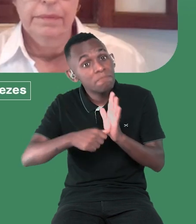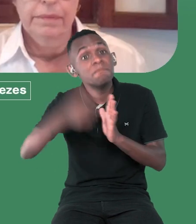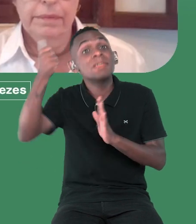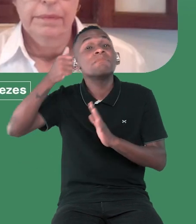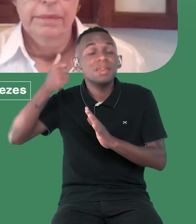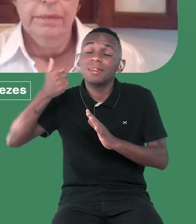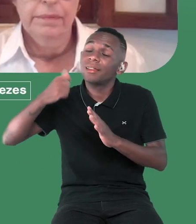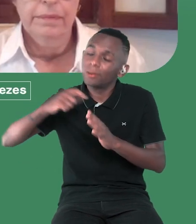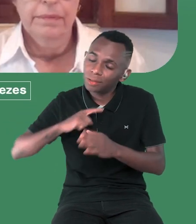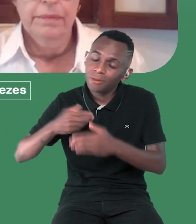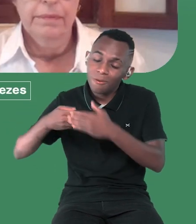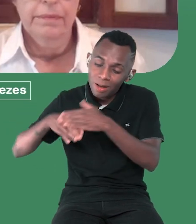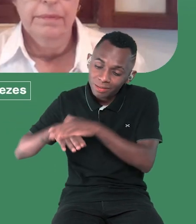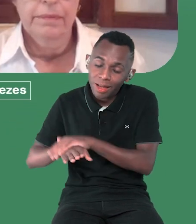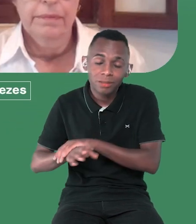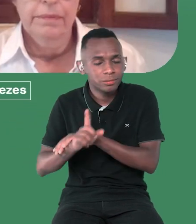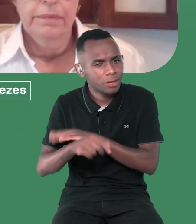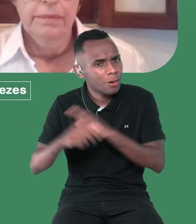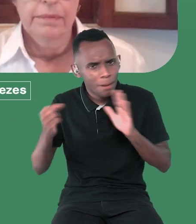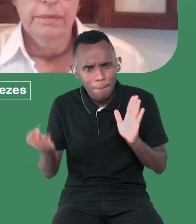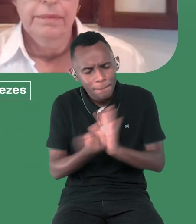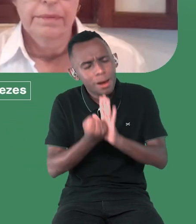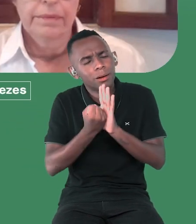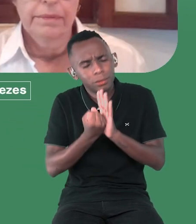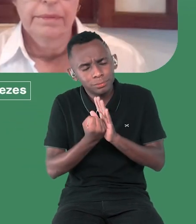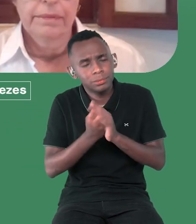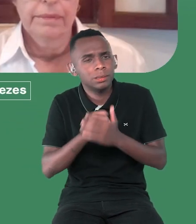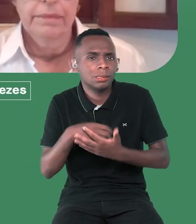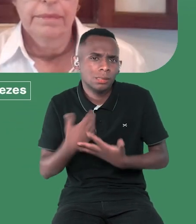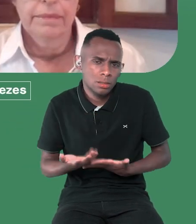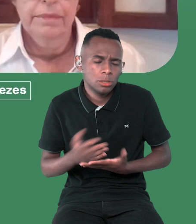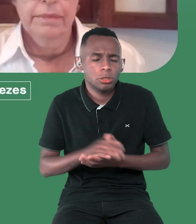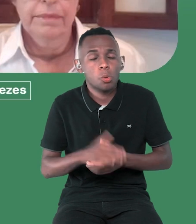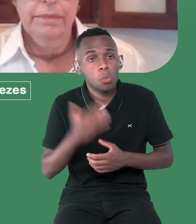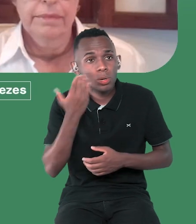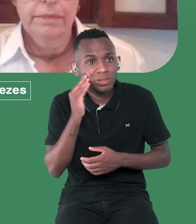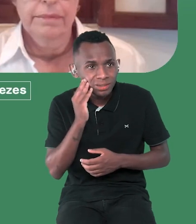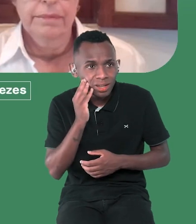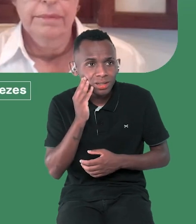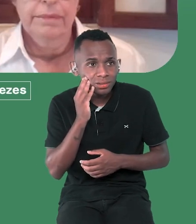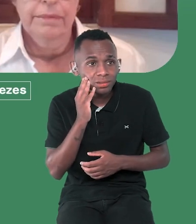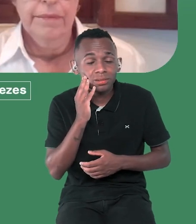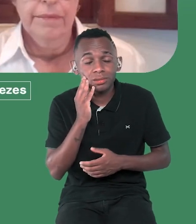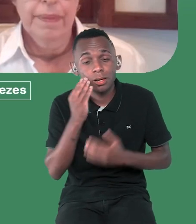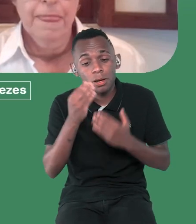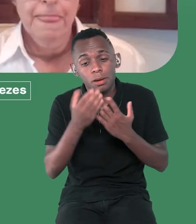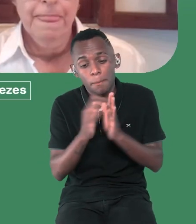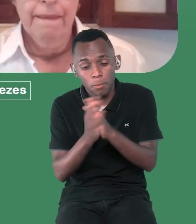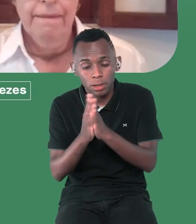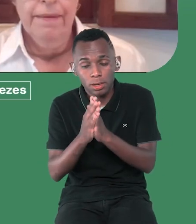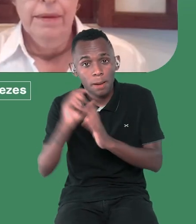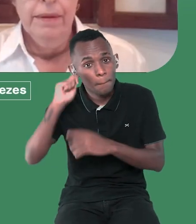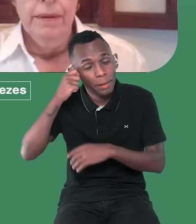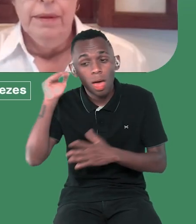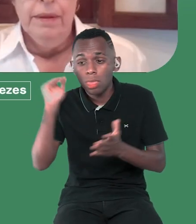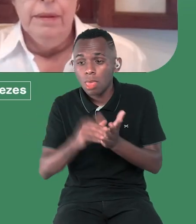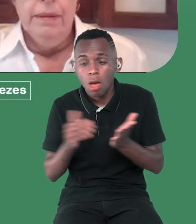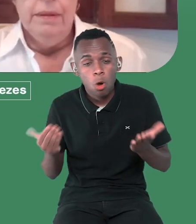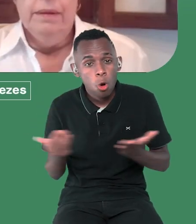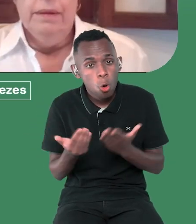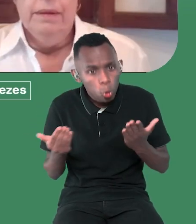Ai, que Bonequinha lindo. Preta, que é um clássico, né? Então, quando a gente entende isso também, o Bonequinha Preta está aí até hoje, né? É um